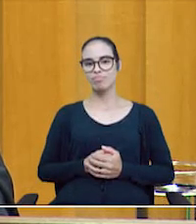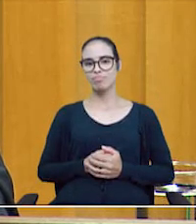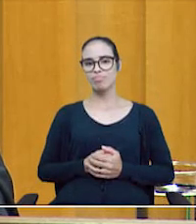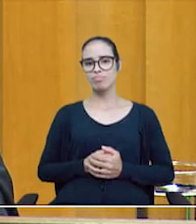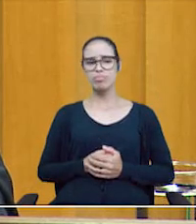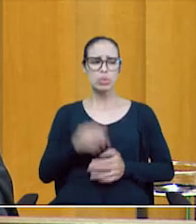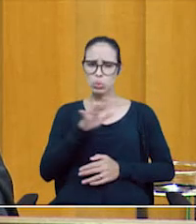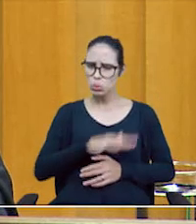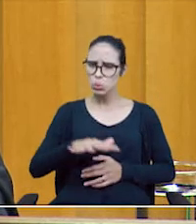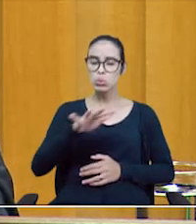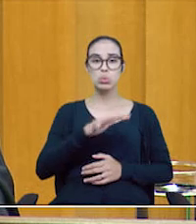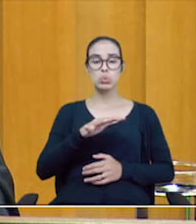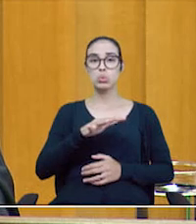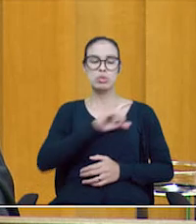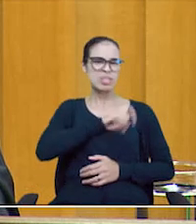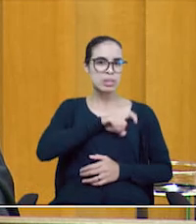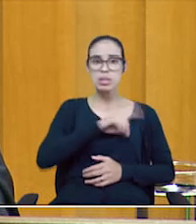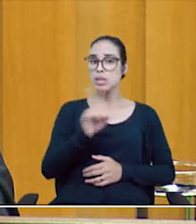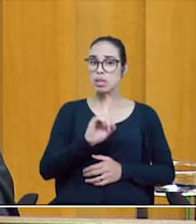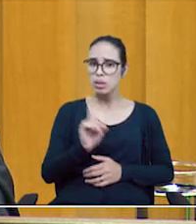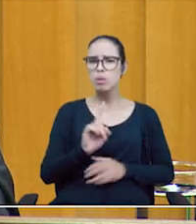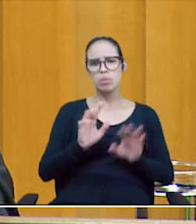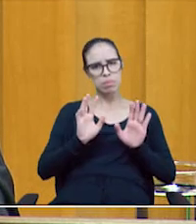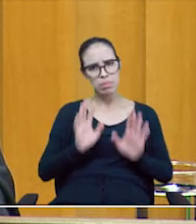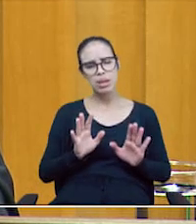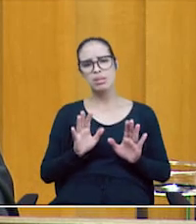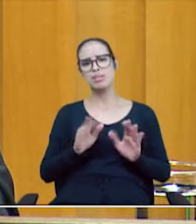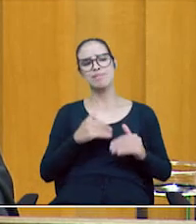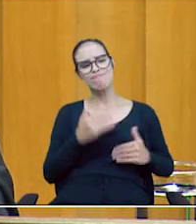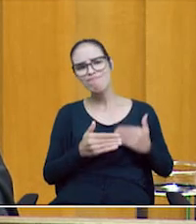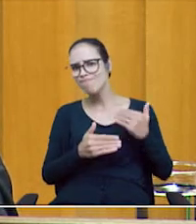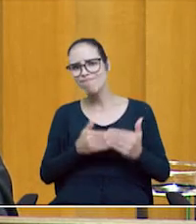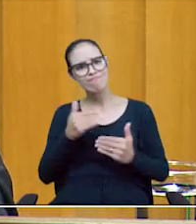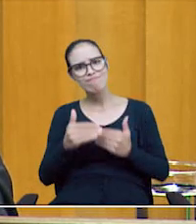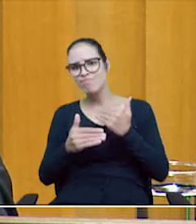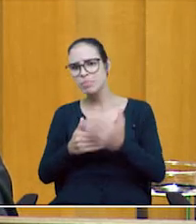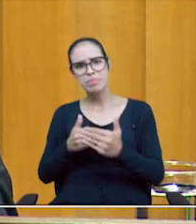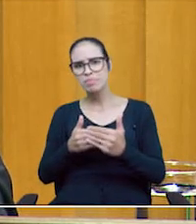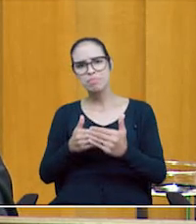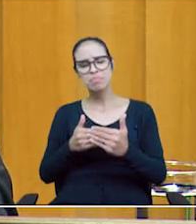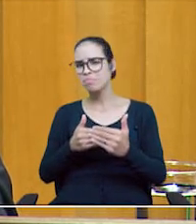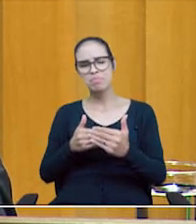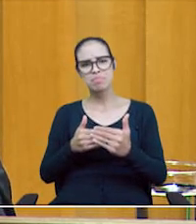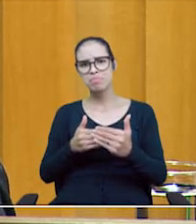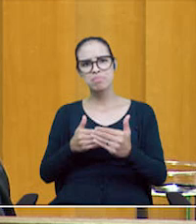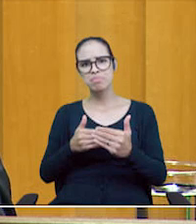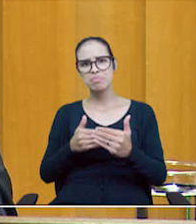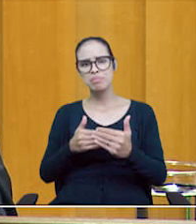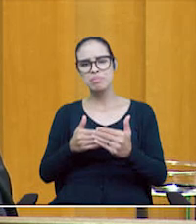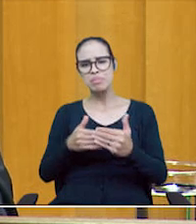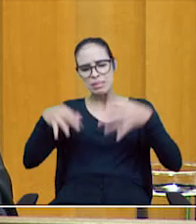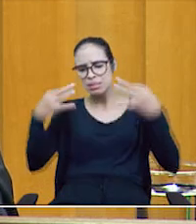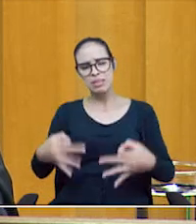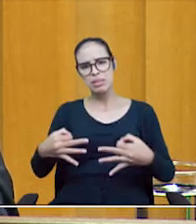melhores possibilidades, mas que não lograram garantir eficiência do ponto de vista de algo que é o núcleo de